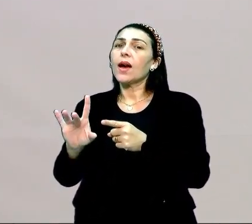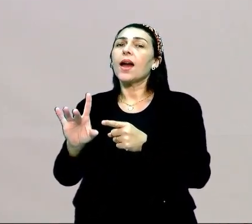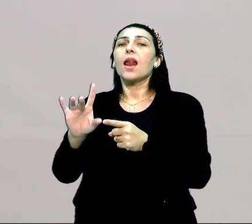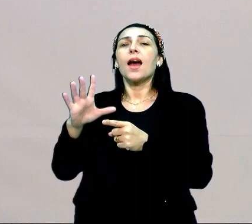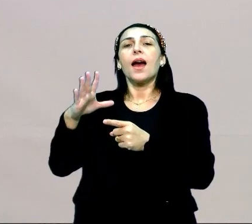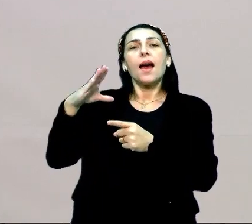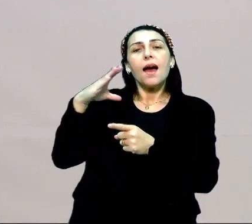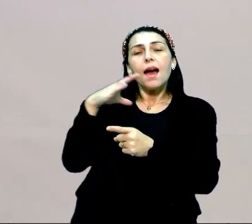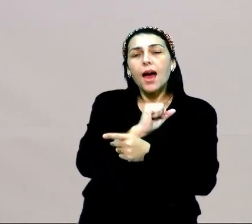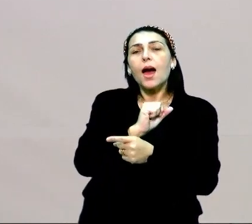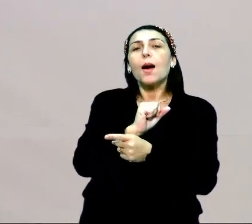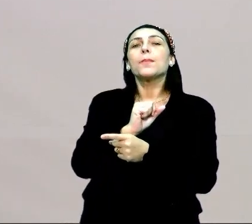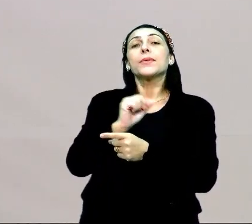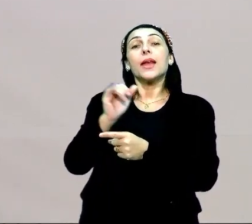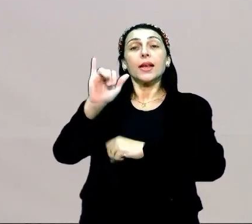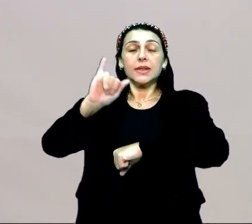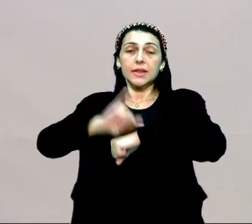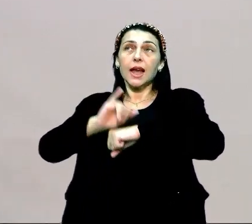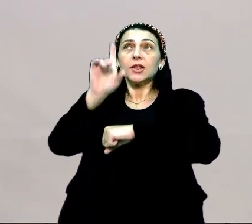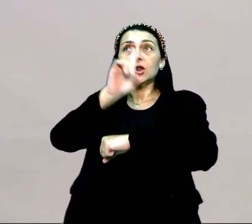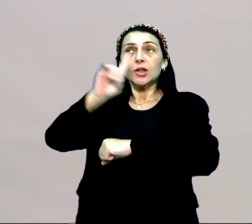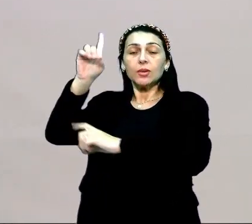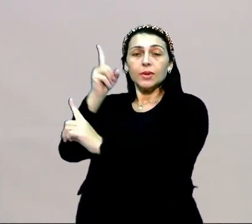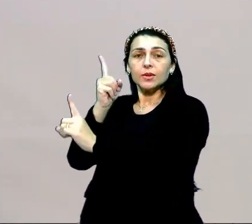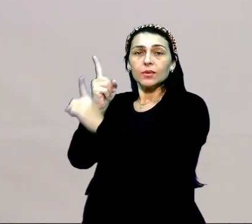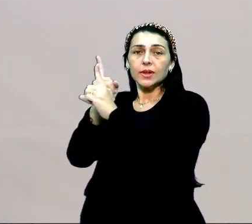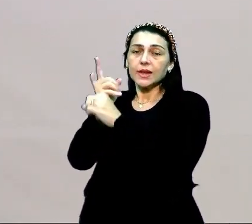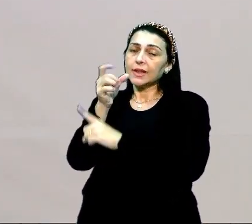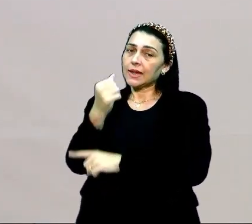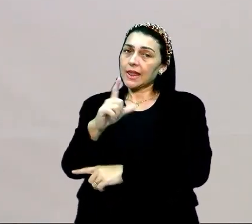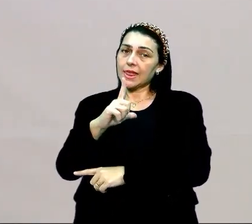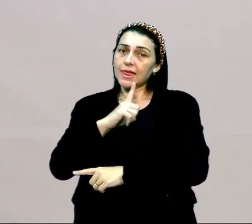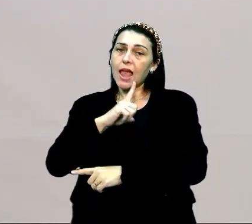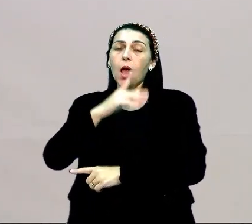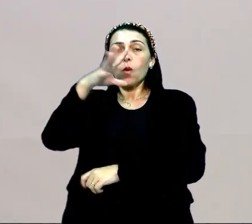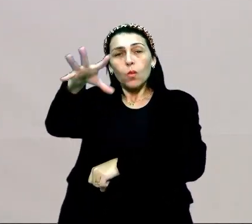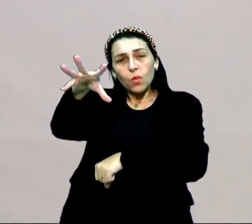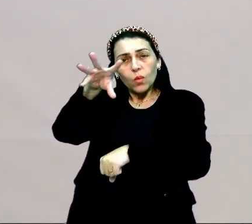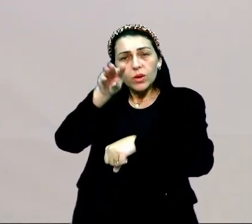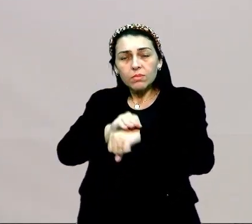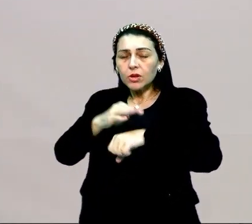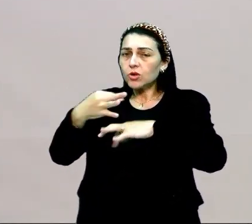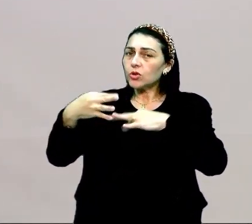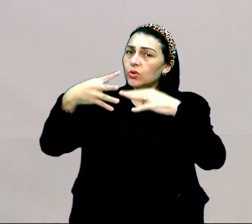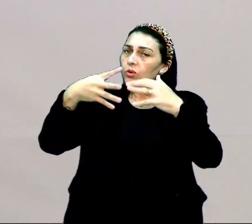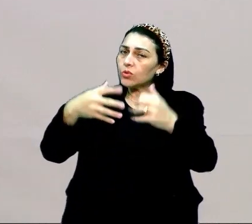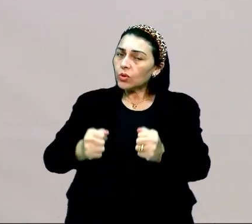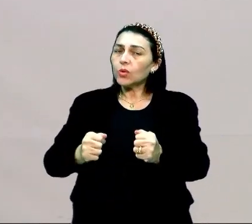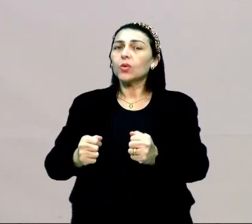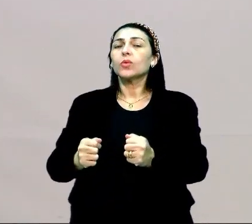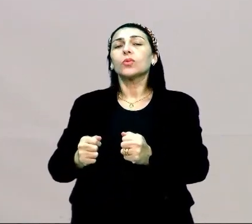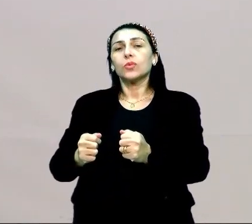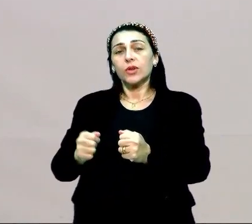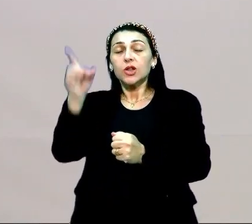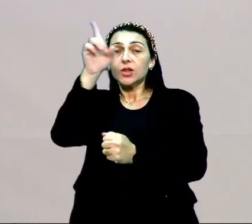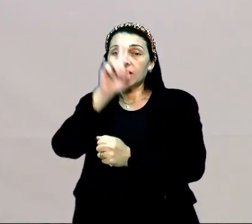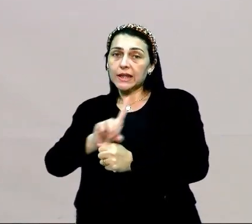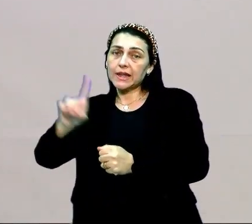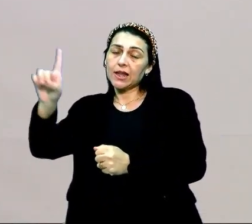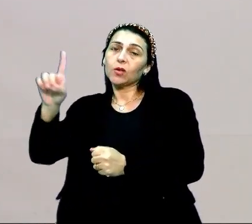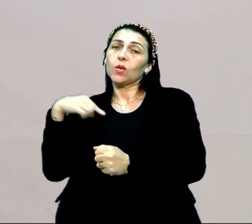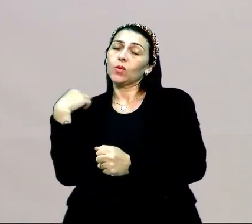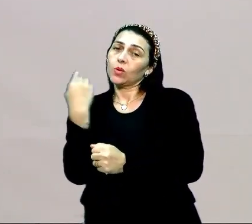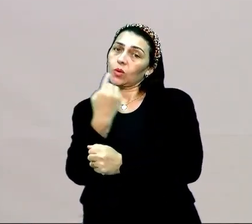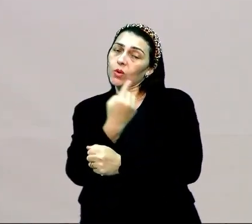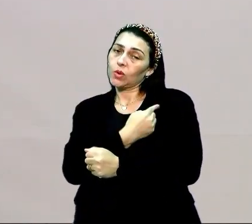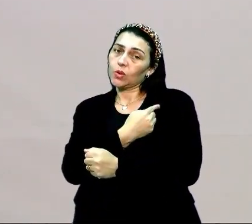nosso destino é a cidade de Deus, e nós só vamos ter o pleno conhecimento de todas as coisas, inclusive de Deus, quando a